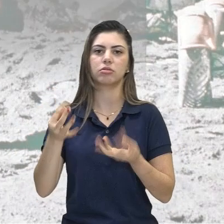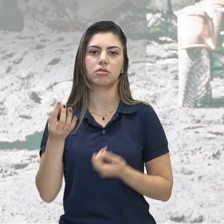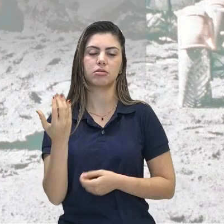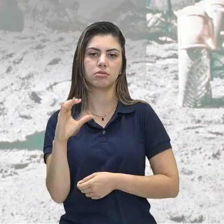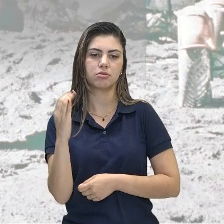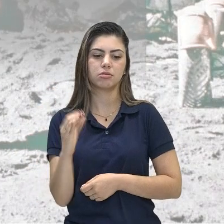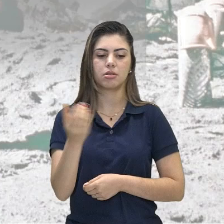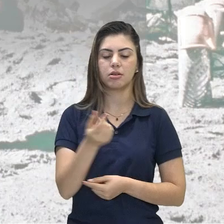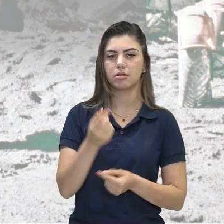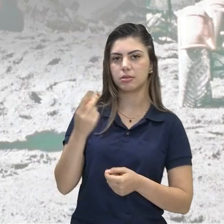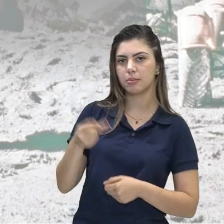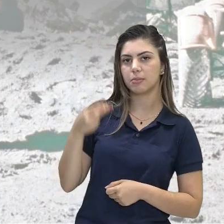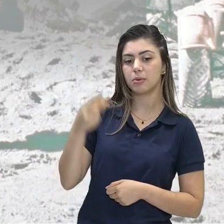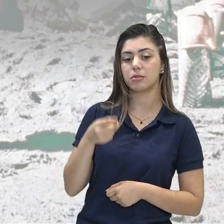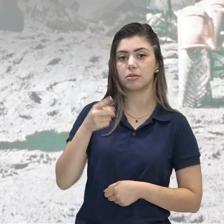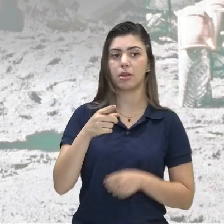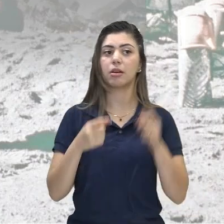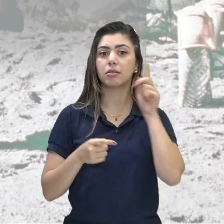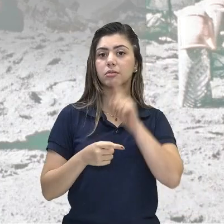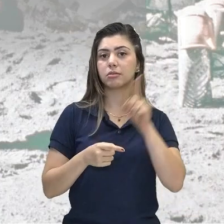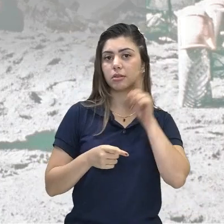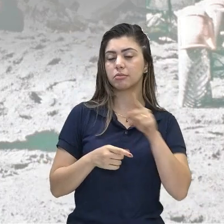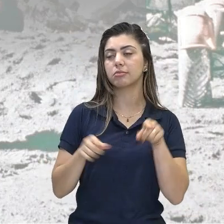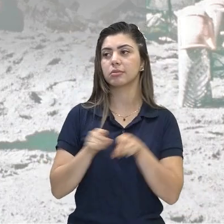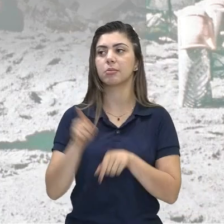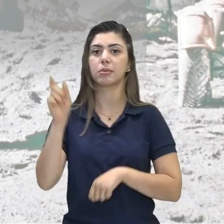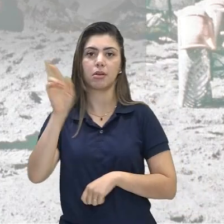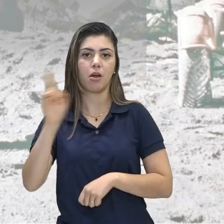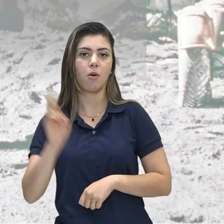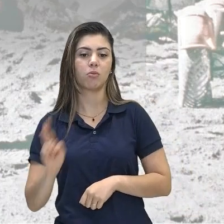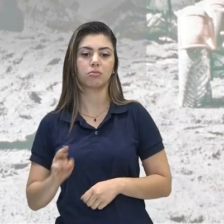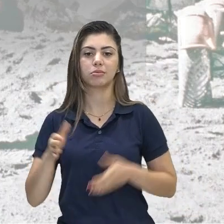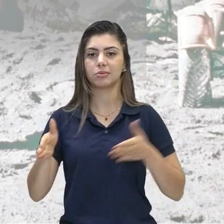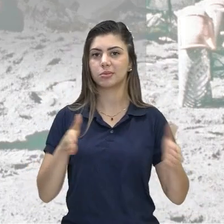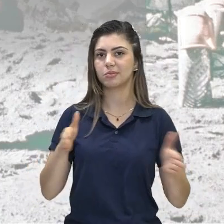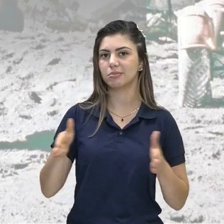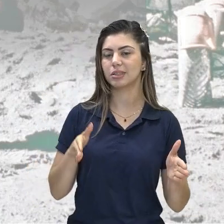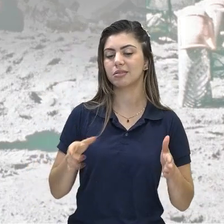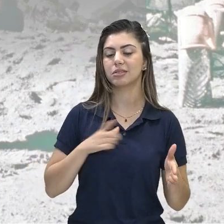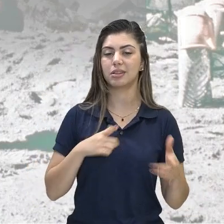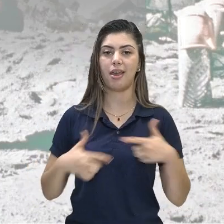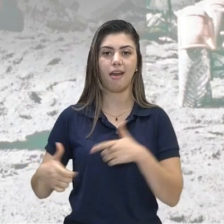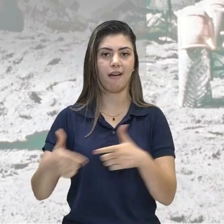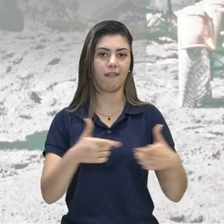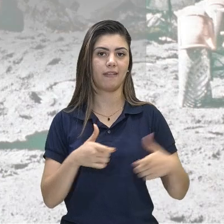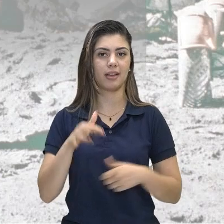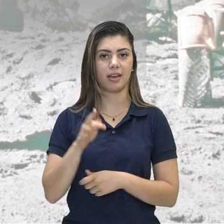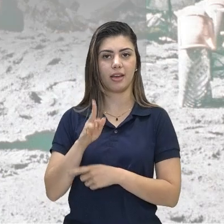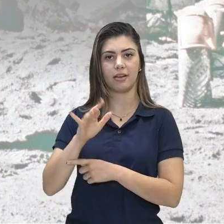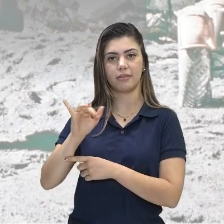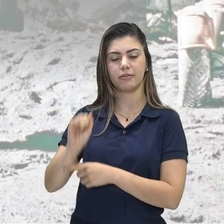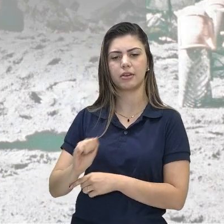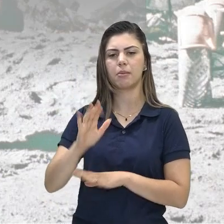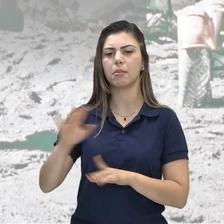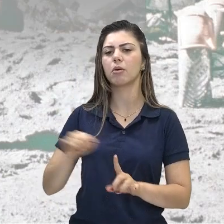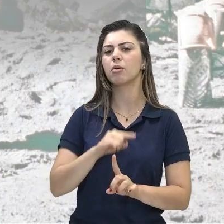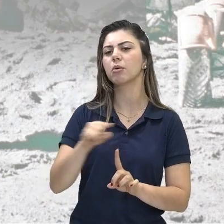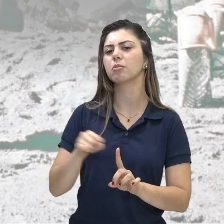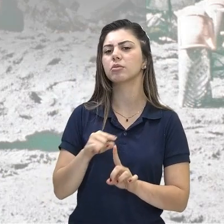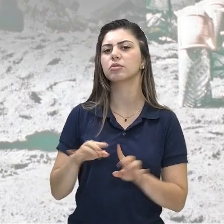os Estados Unidos e a União Soviética durante esse período da Guerra Fria. Qual era o